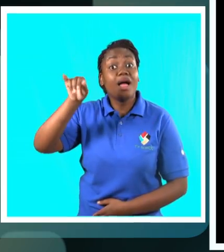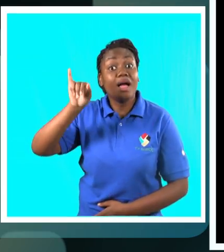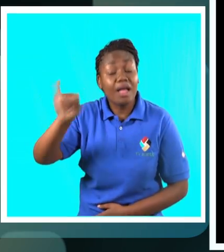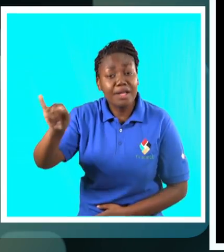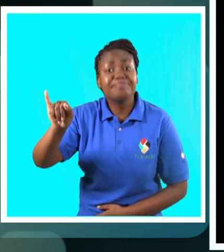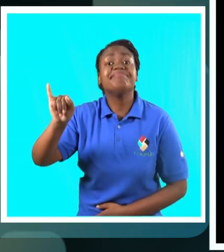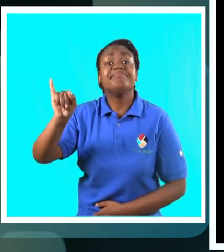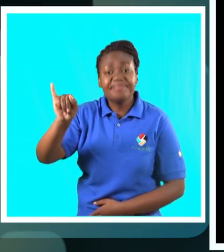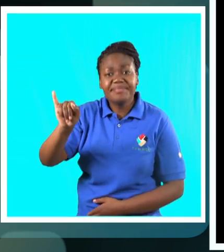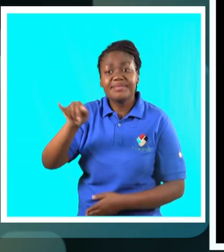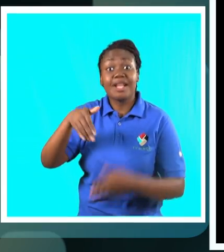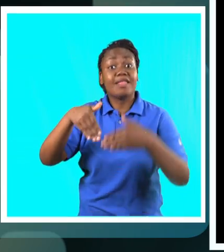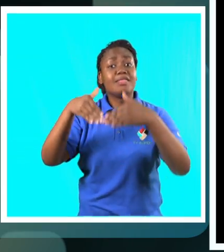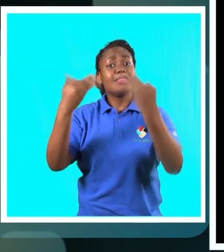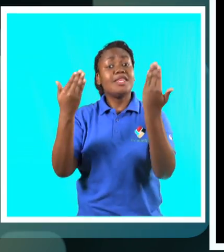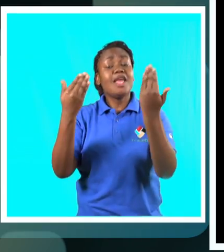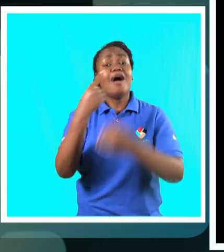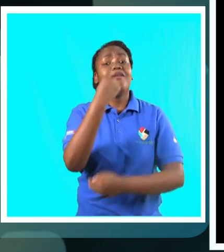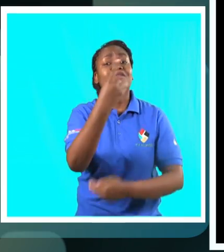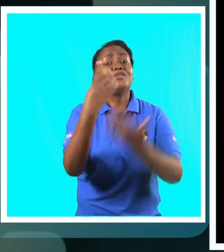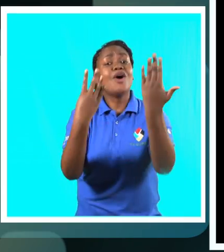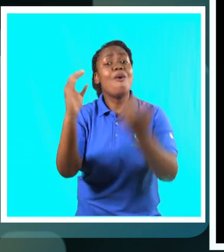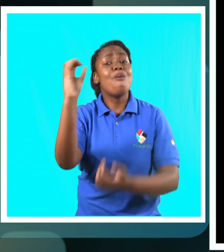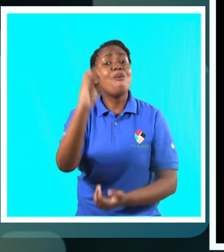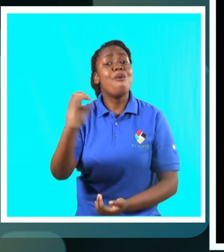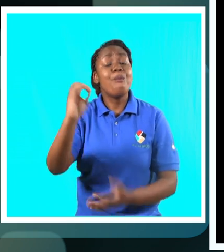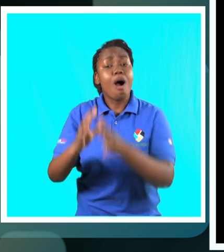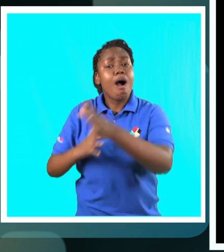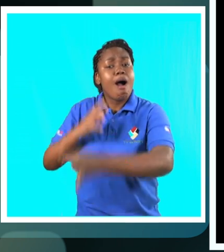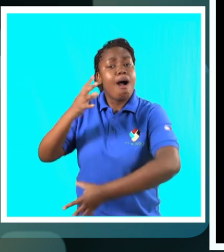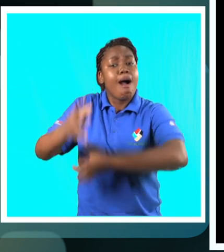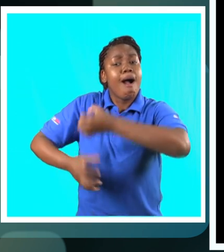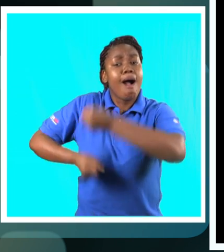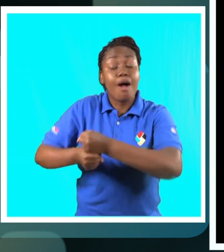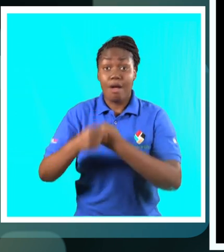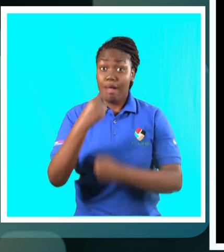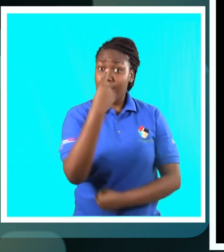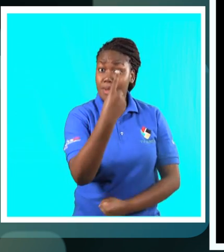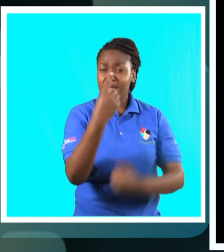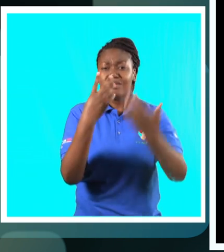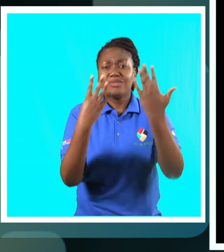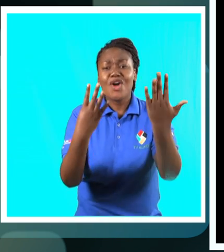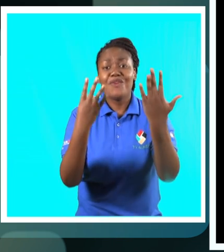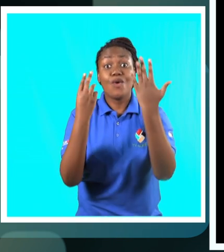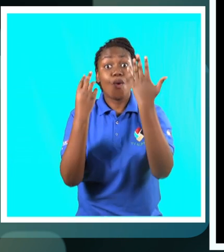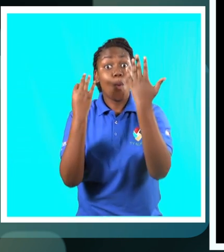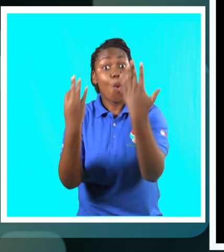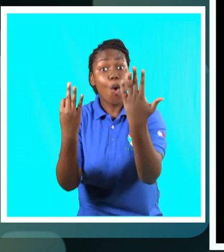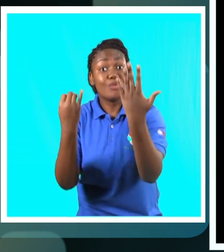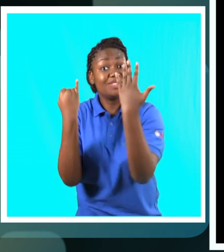como enfermeiro na ilha de Inhaca, em Maputo. Em